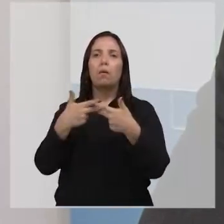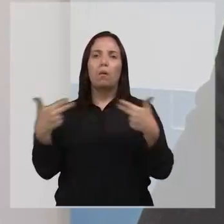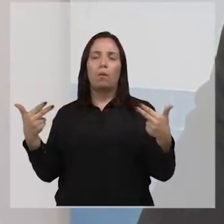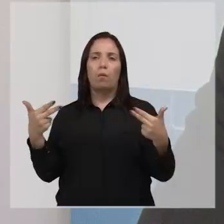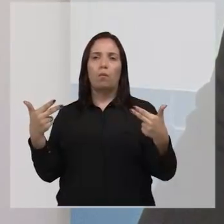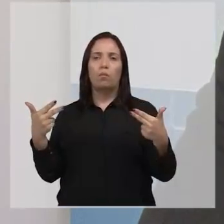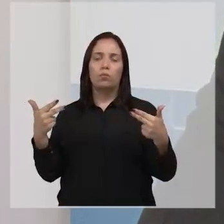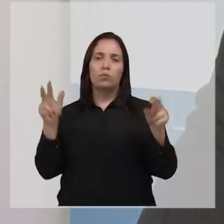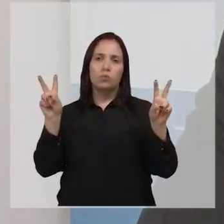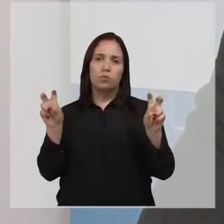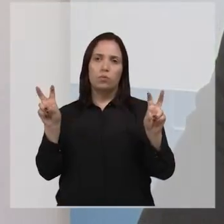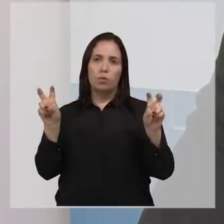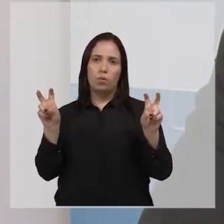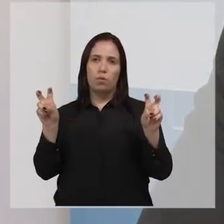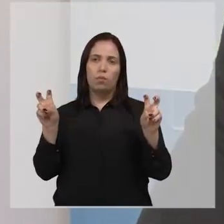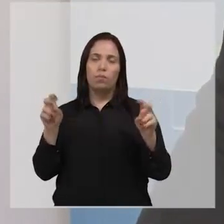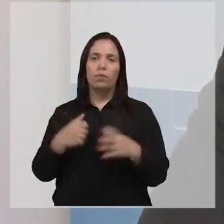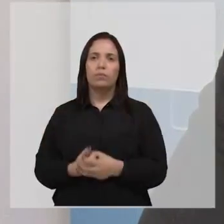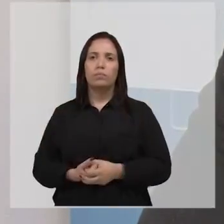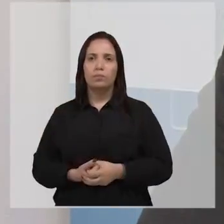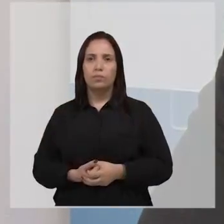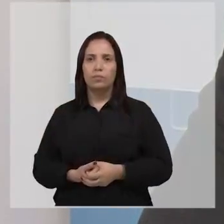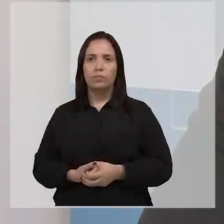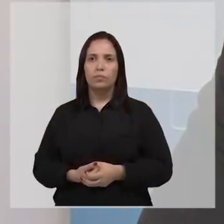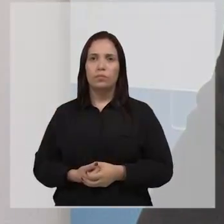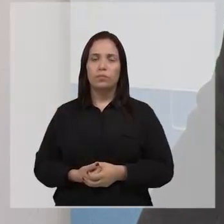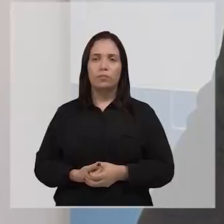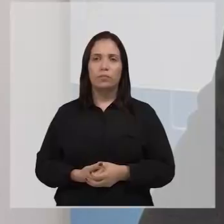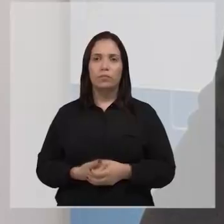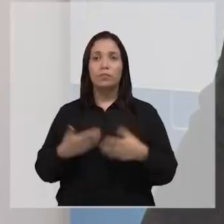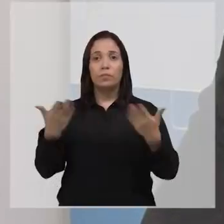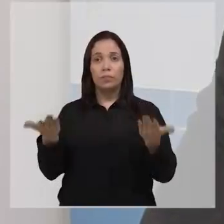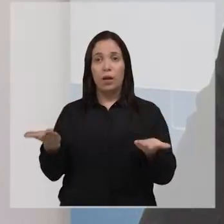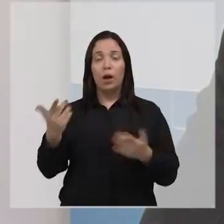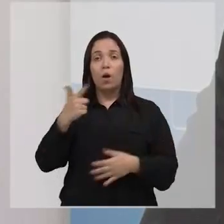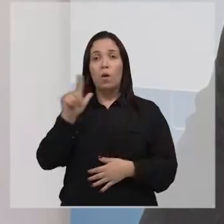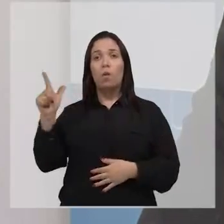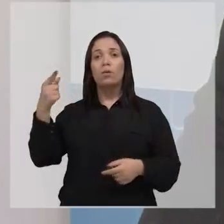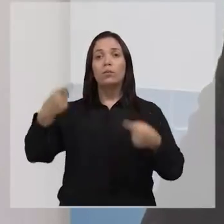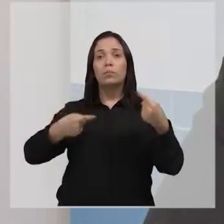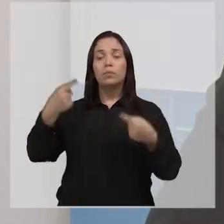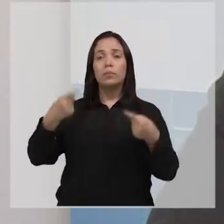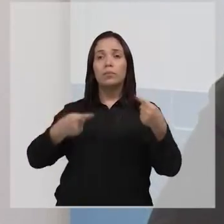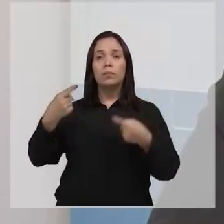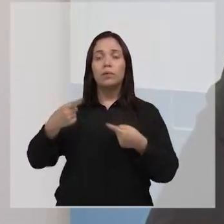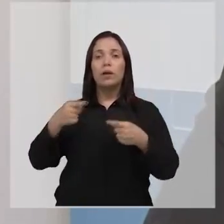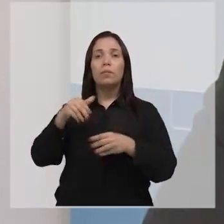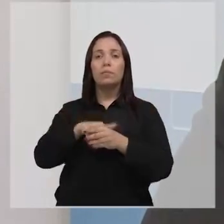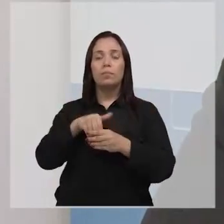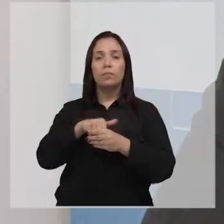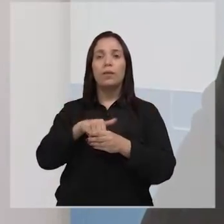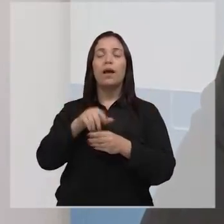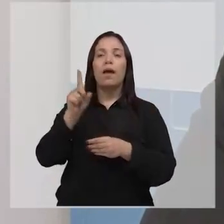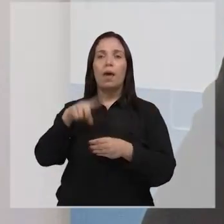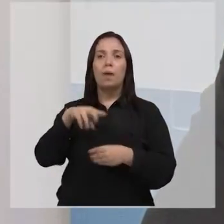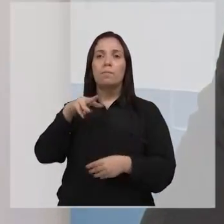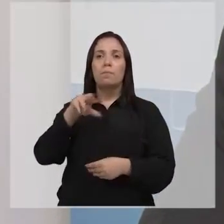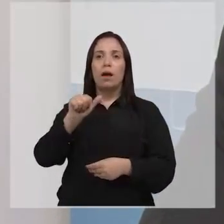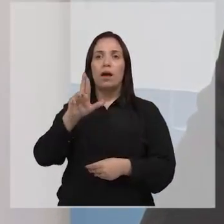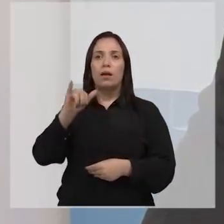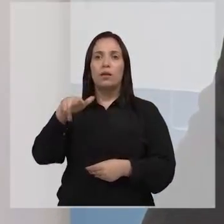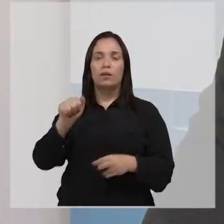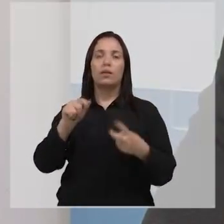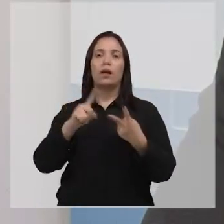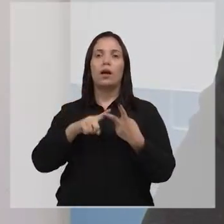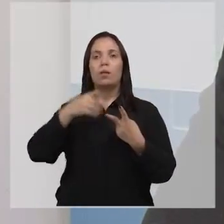reparação em relação ao que ele fala. Né? Então, a outra pessoa que tinha chance, e está bem nas pesquisas, Marina. O outro está